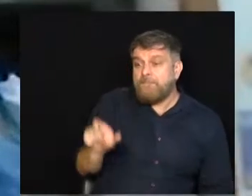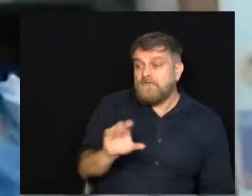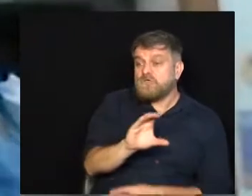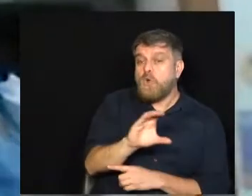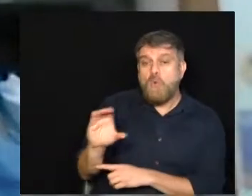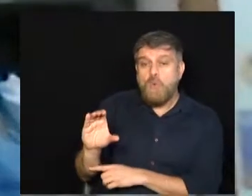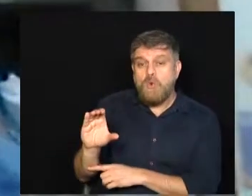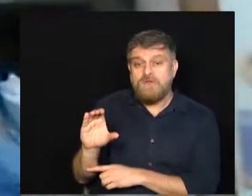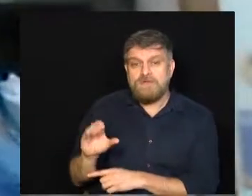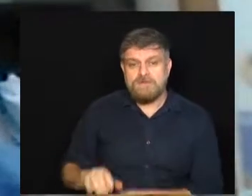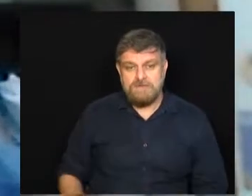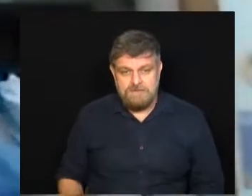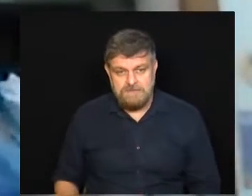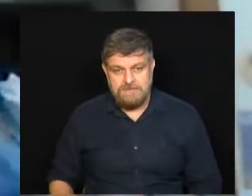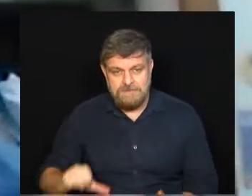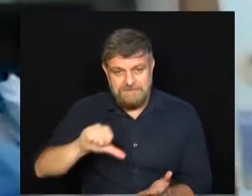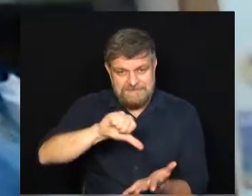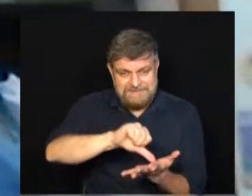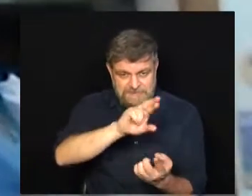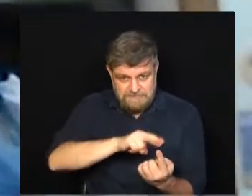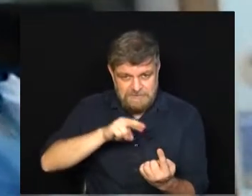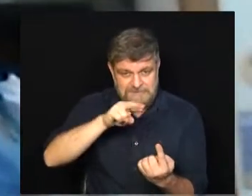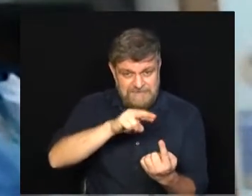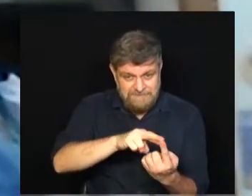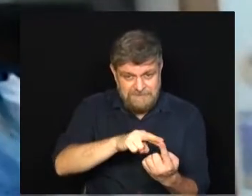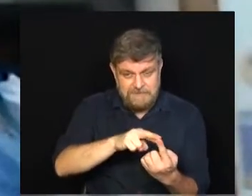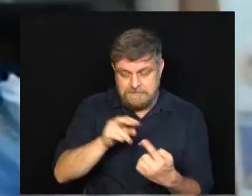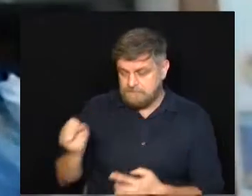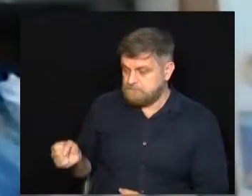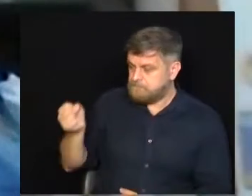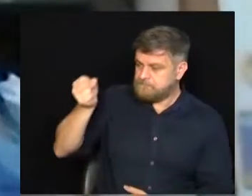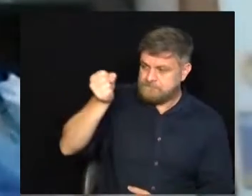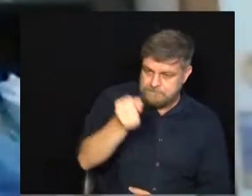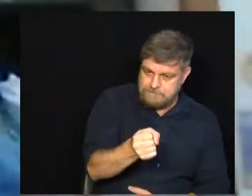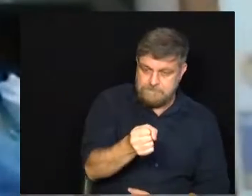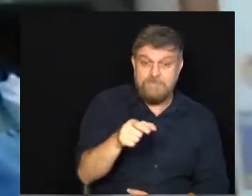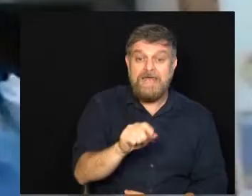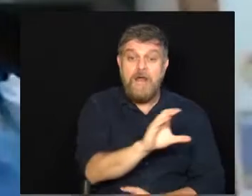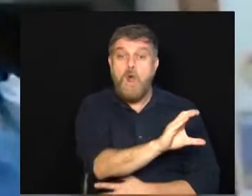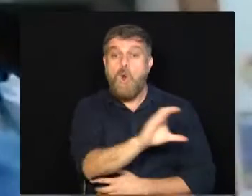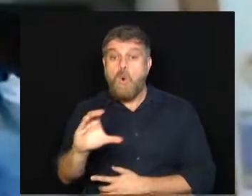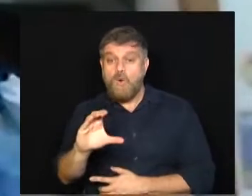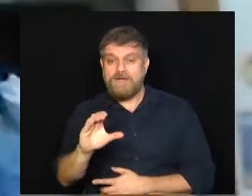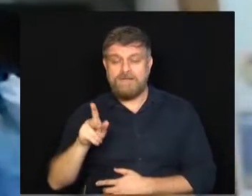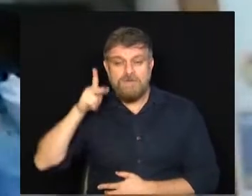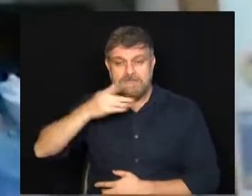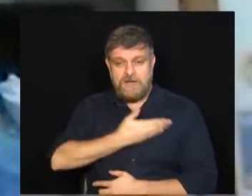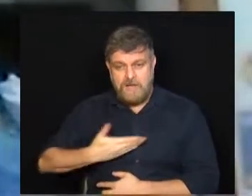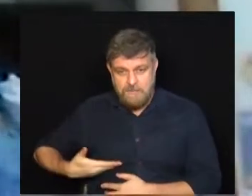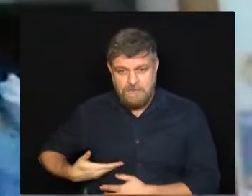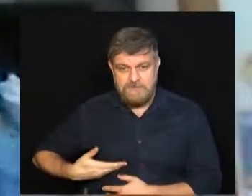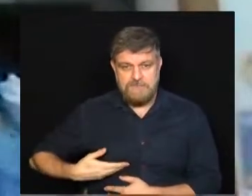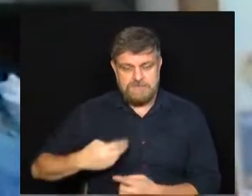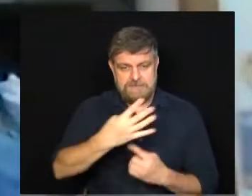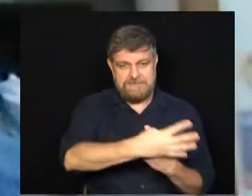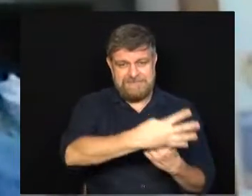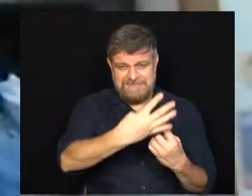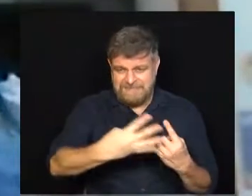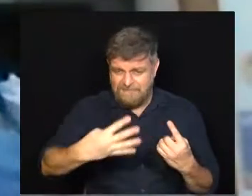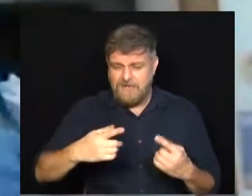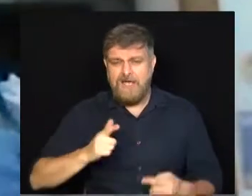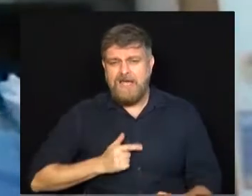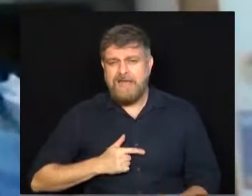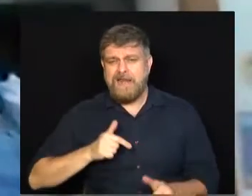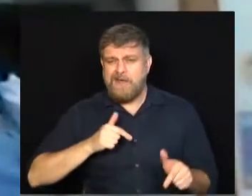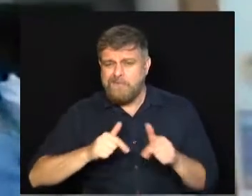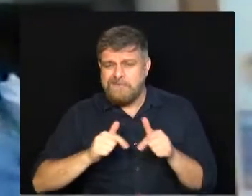políticas, coordenador do centro de referência, Paulo Reis, foi nomeado para essa coordenadoria. E iniciou um trabalho, mesmo com muita precariedade, que